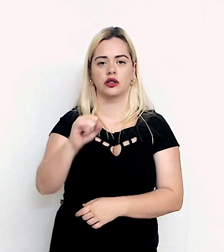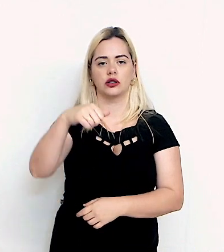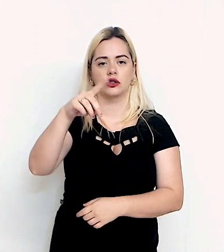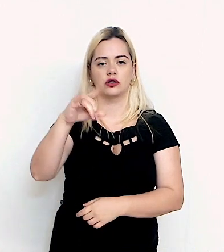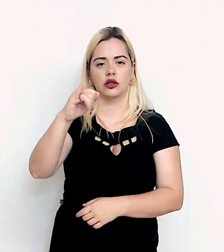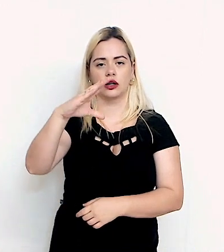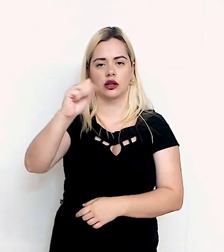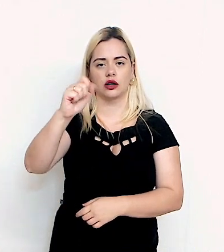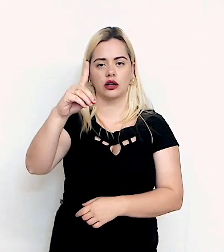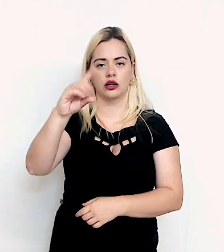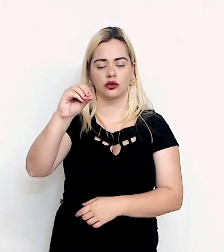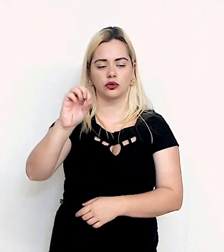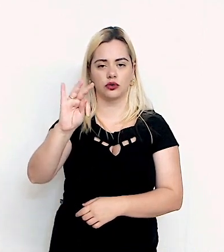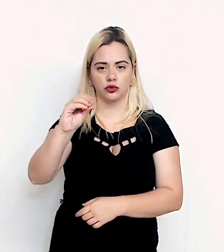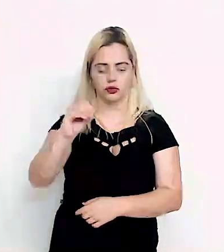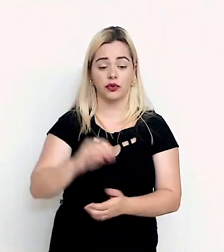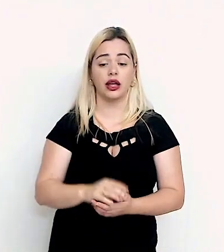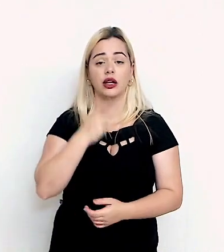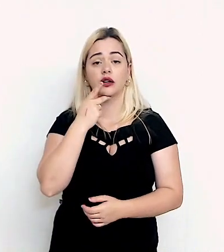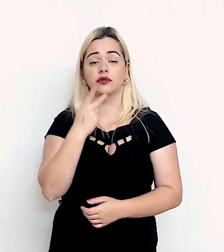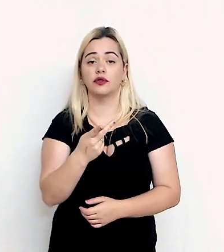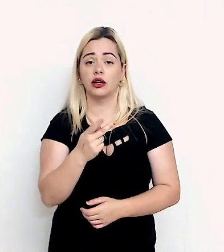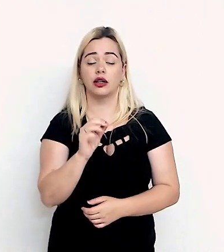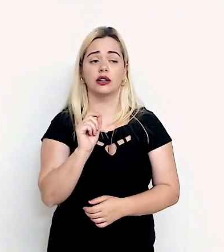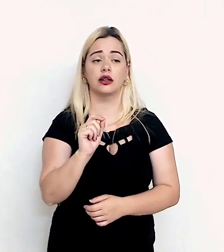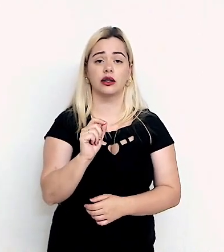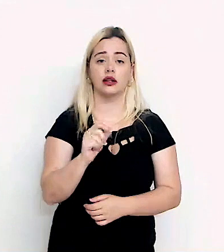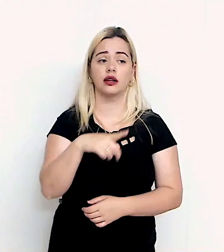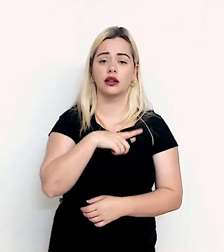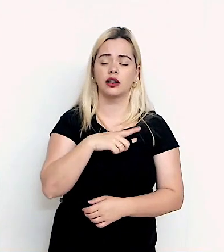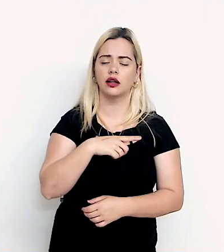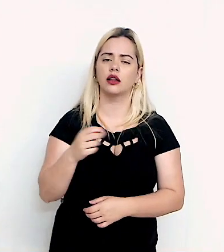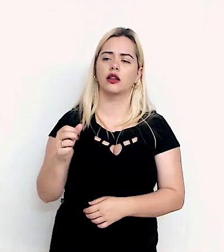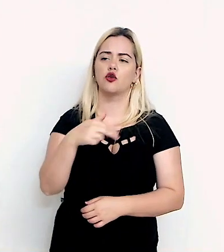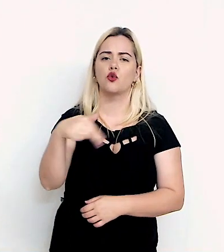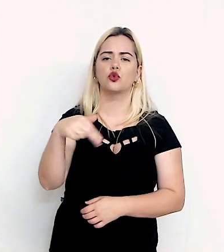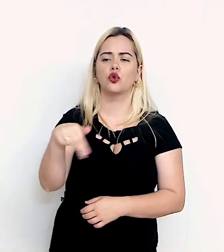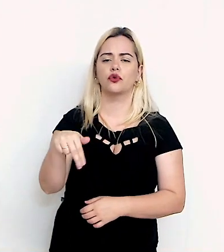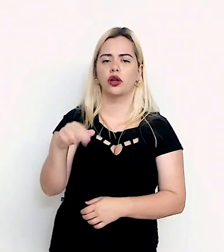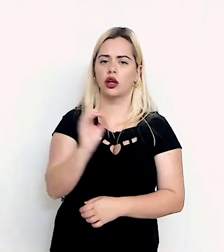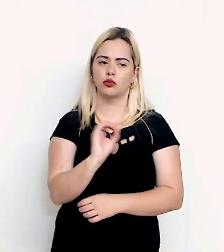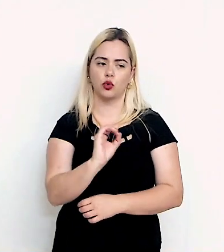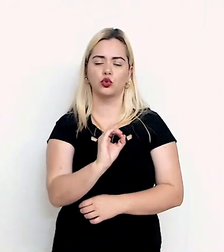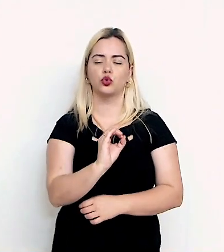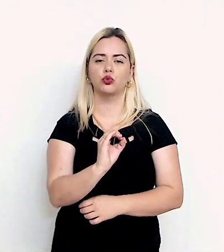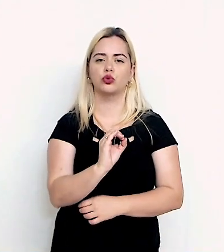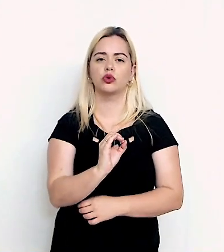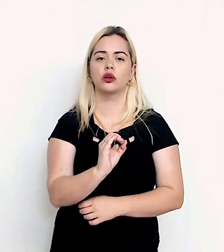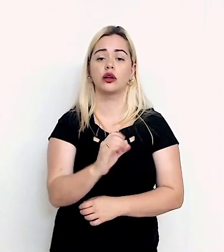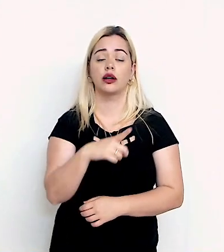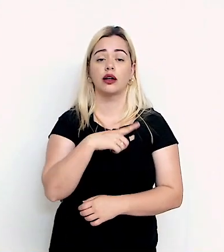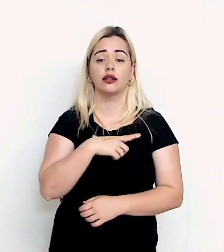Gerais ele menciona a realização agora em novembro em outubro e novembro né da